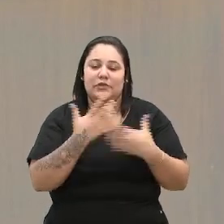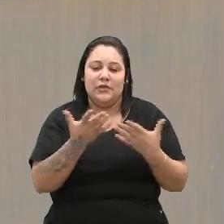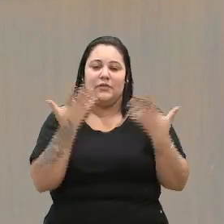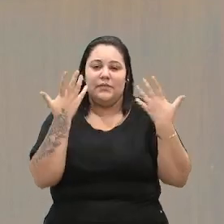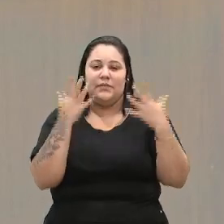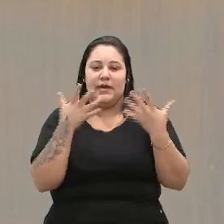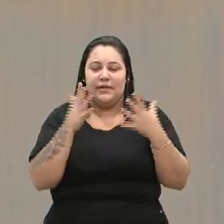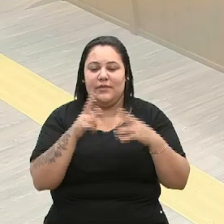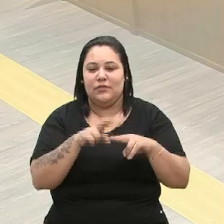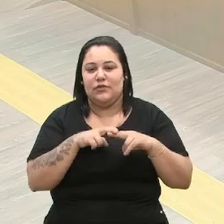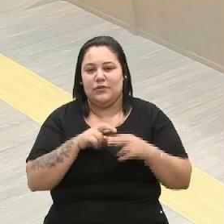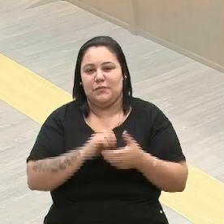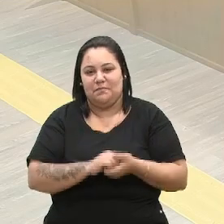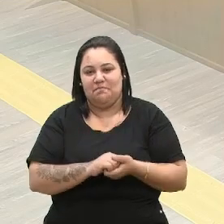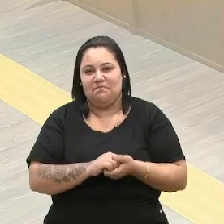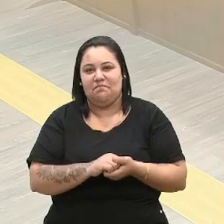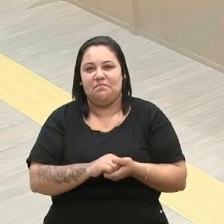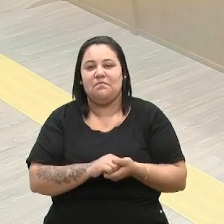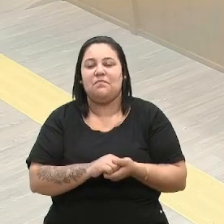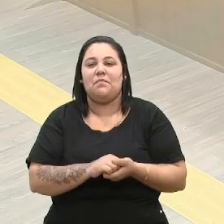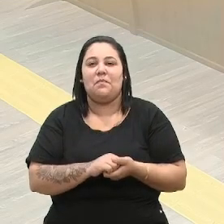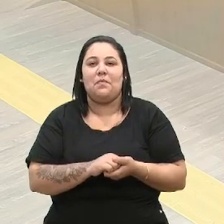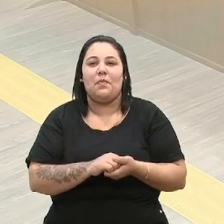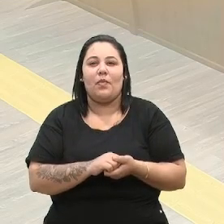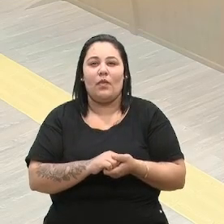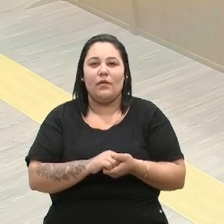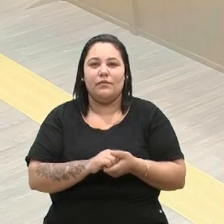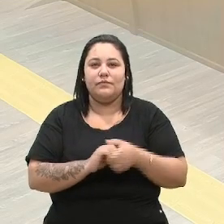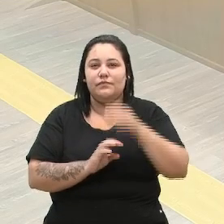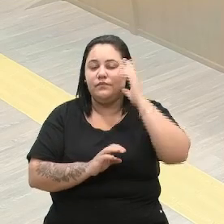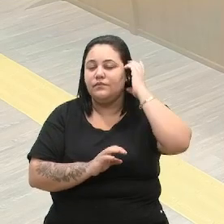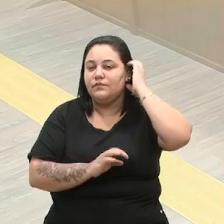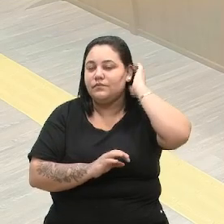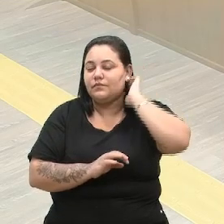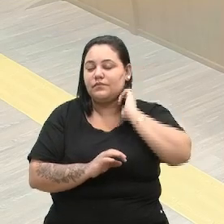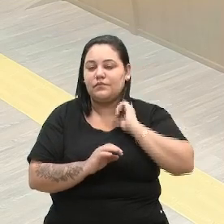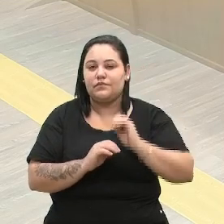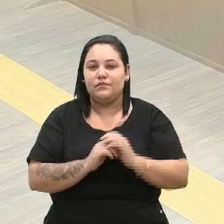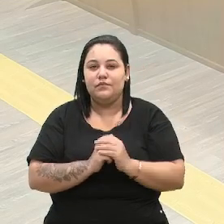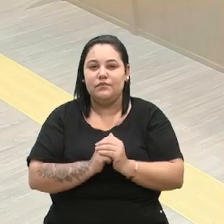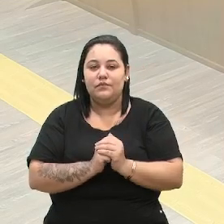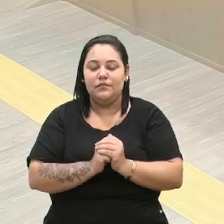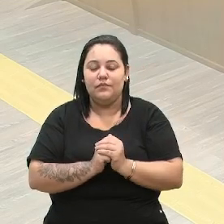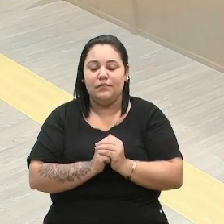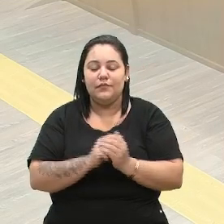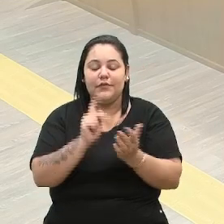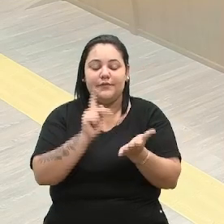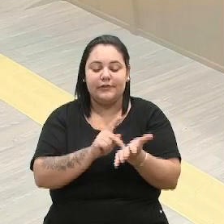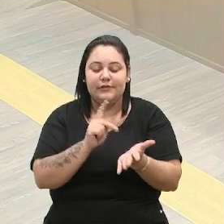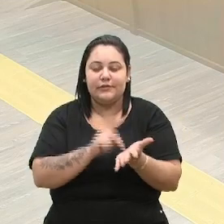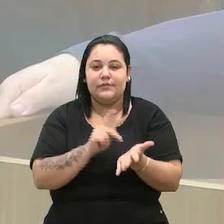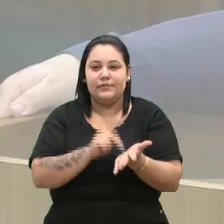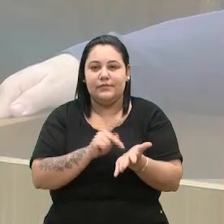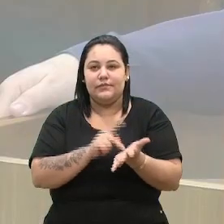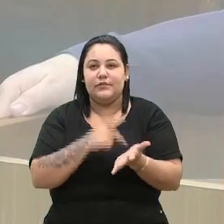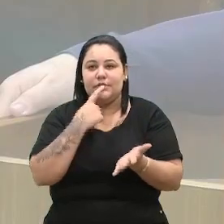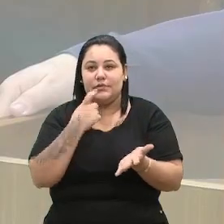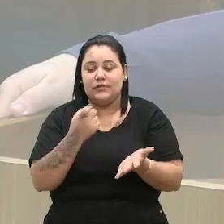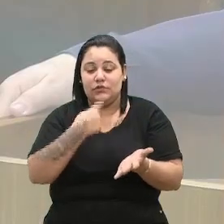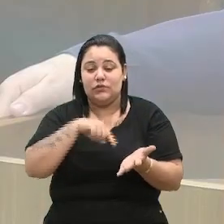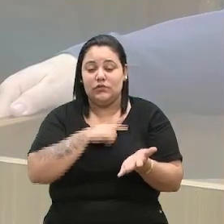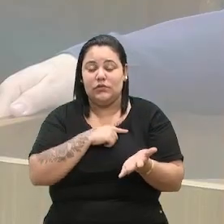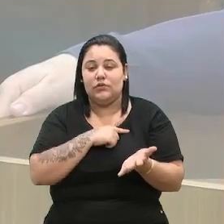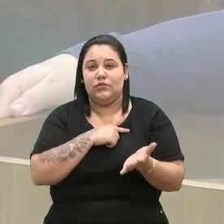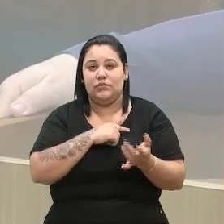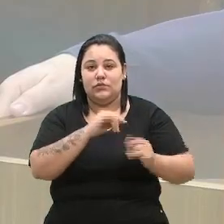por isso. Obrigado, vereador José. Justamente essa questão, né, que a gente sofre muito, né, e ele